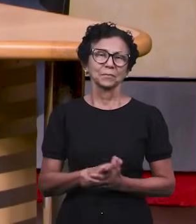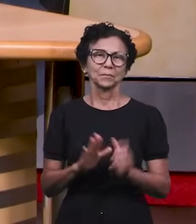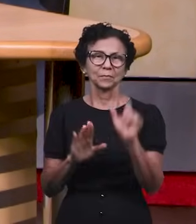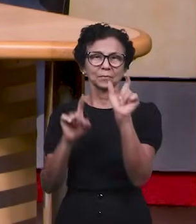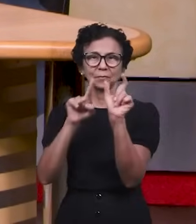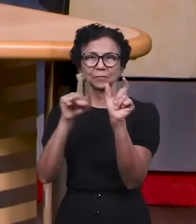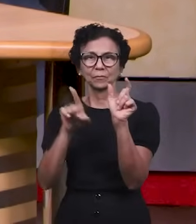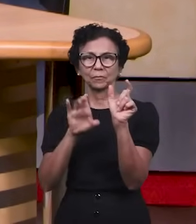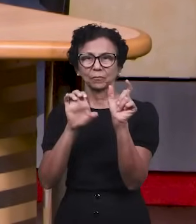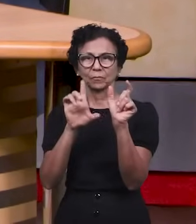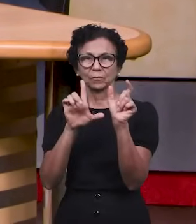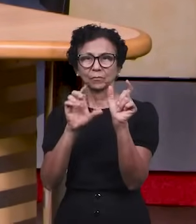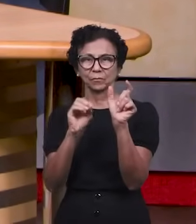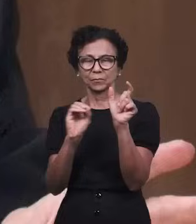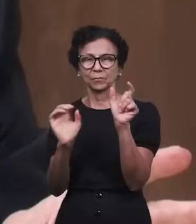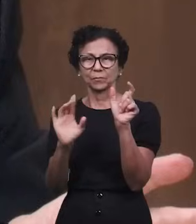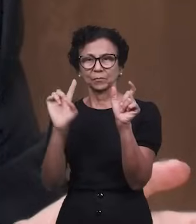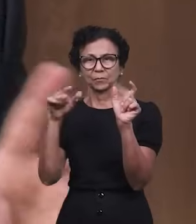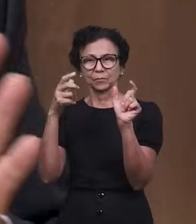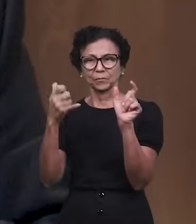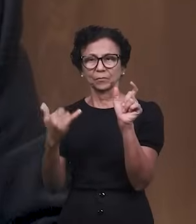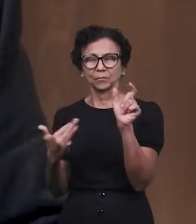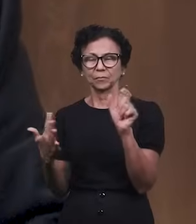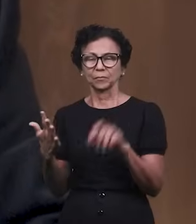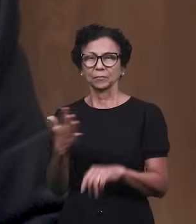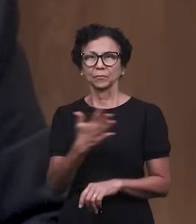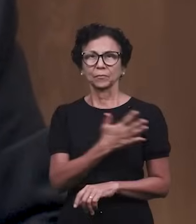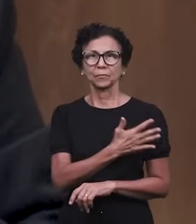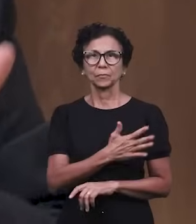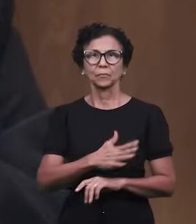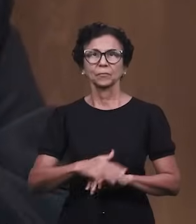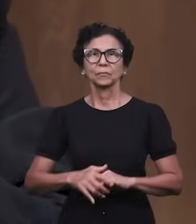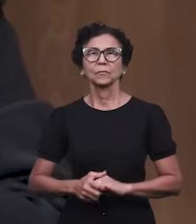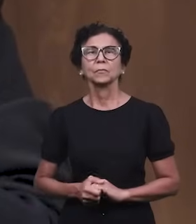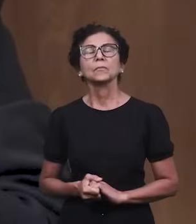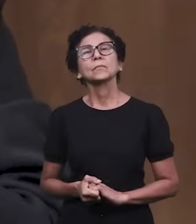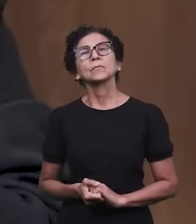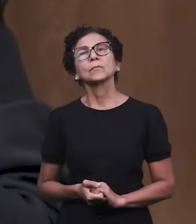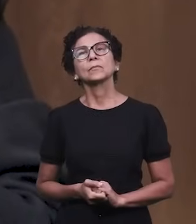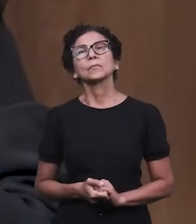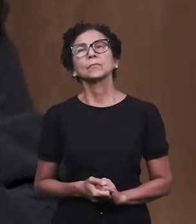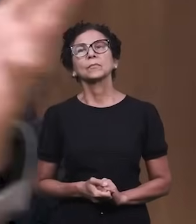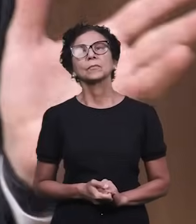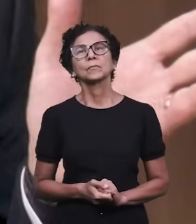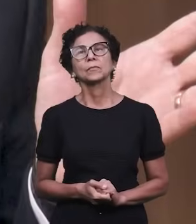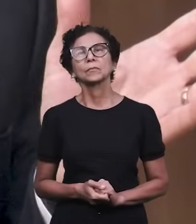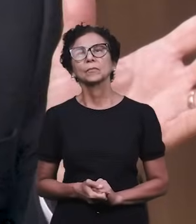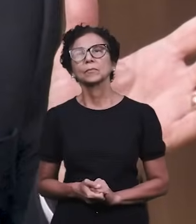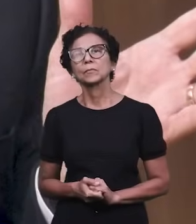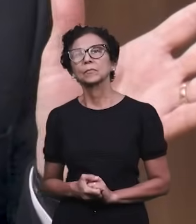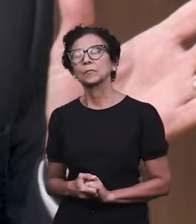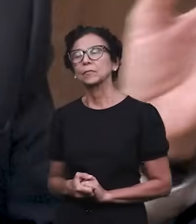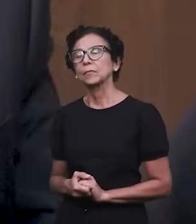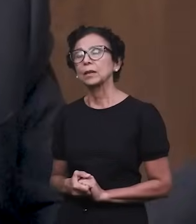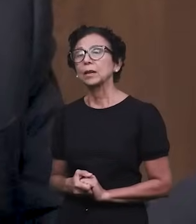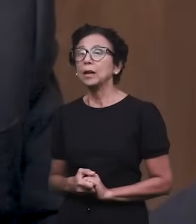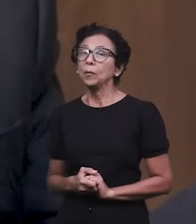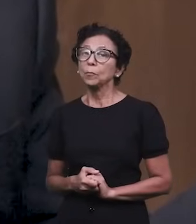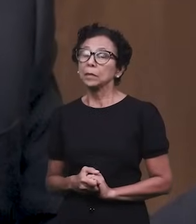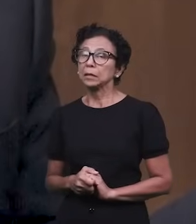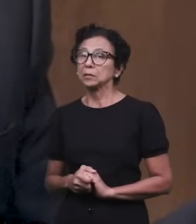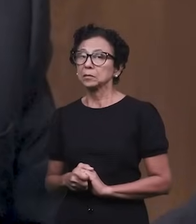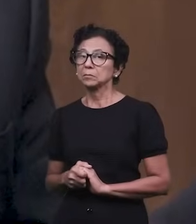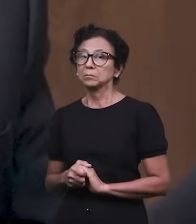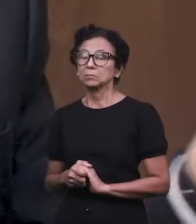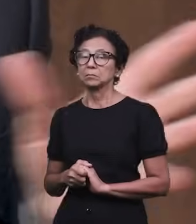Mas a palavra diz, todos podereis profetizar. Claro. Bem, mas na prática, Marcelo falou